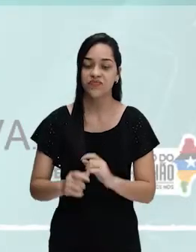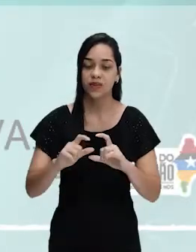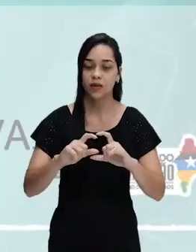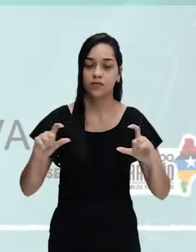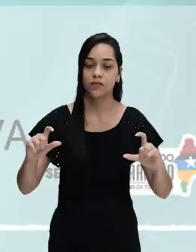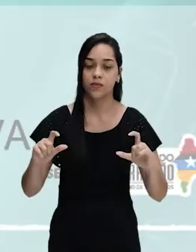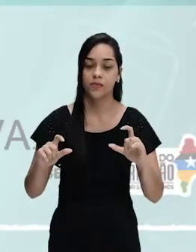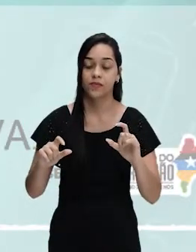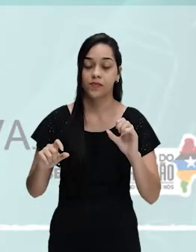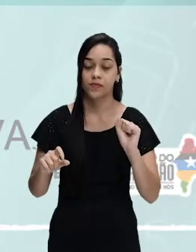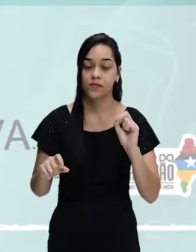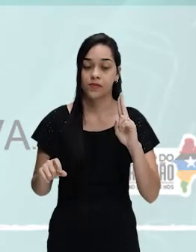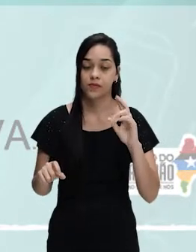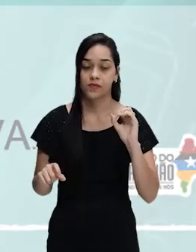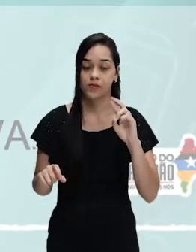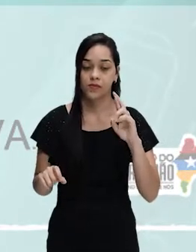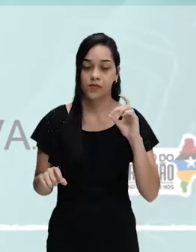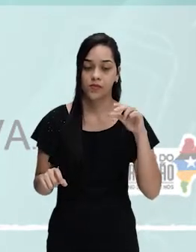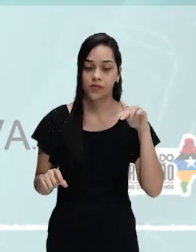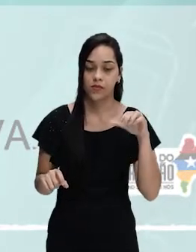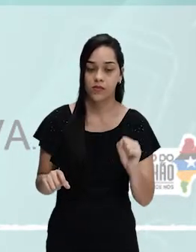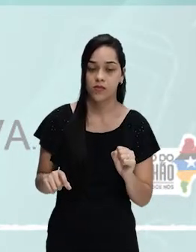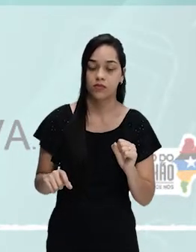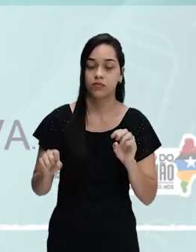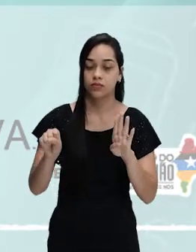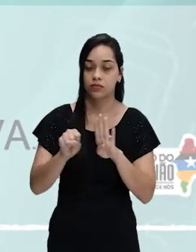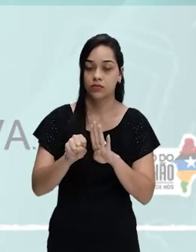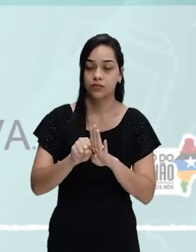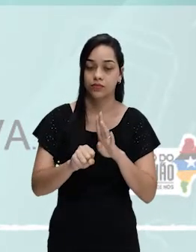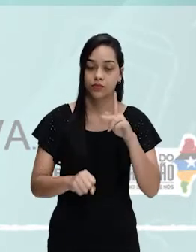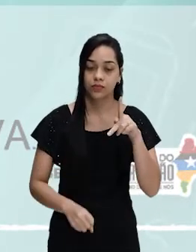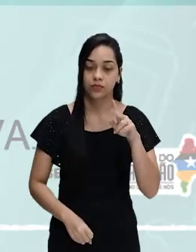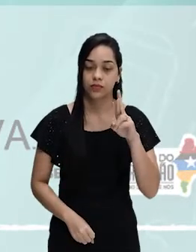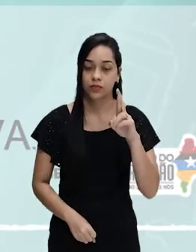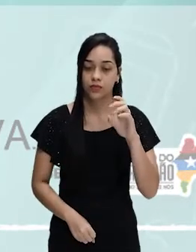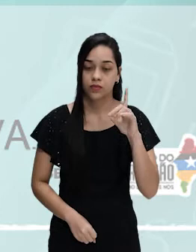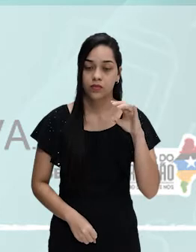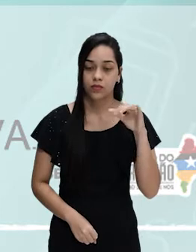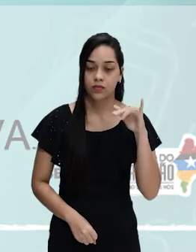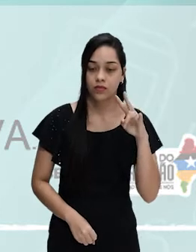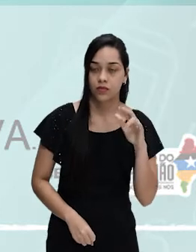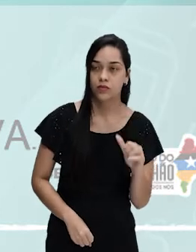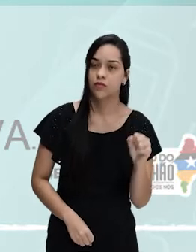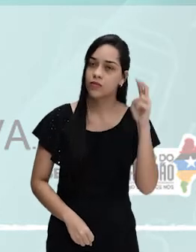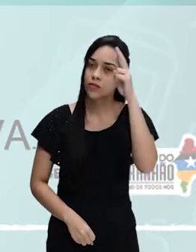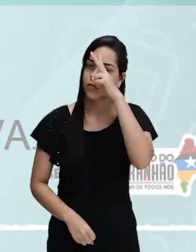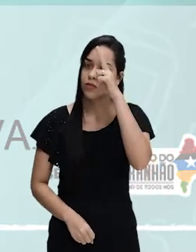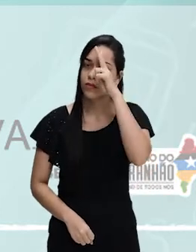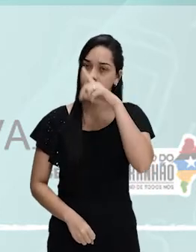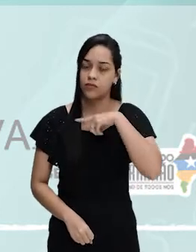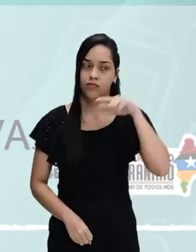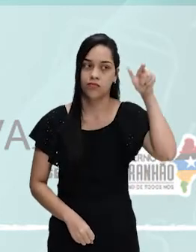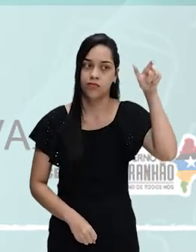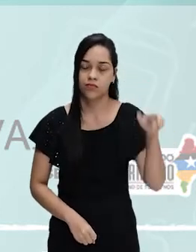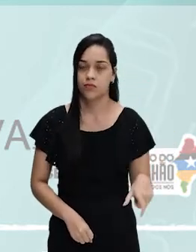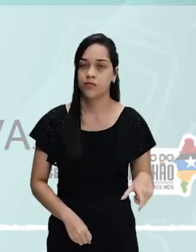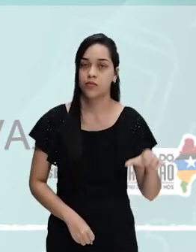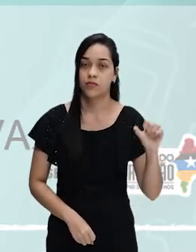Orações subordinadas substantivas predicativas. Lembra do predicativo do